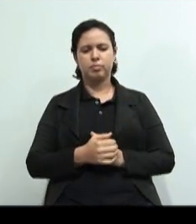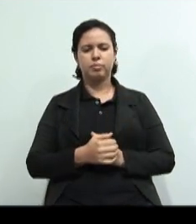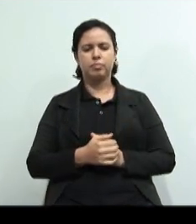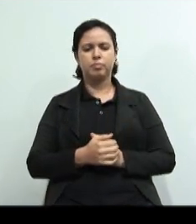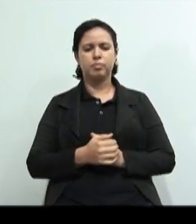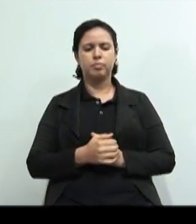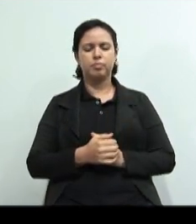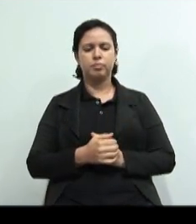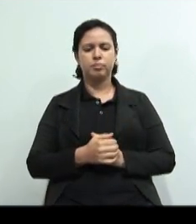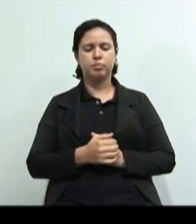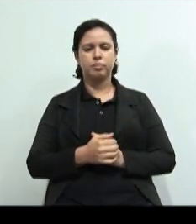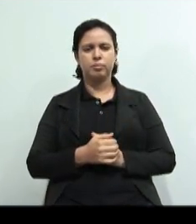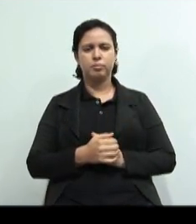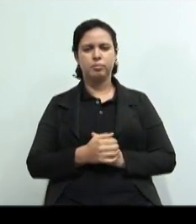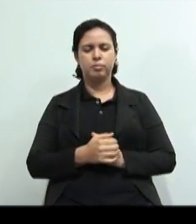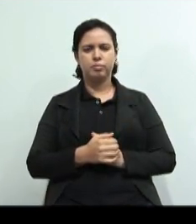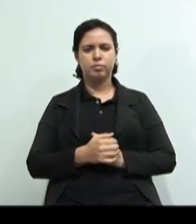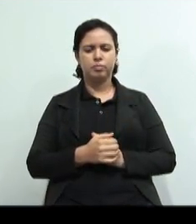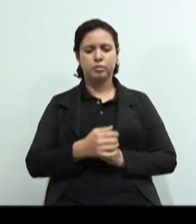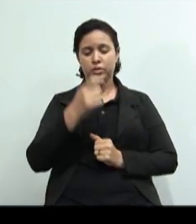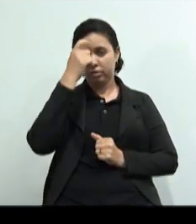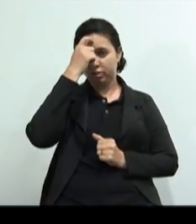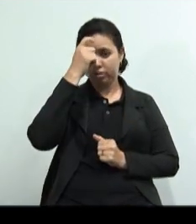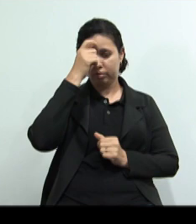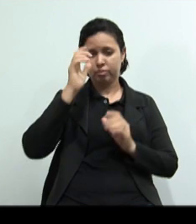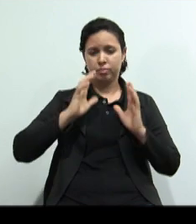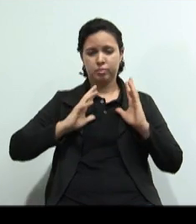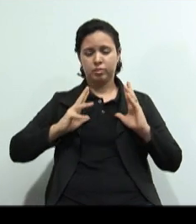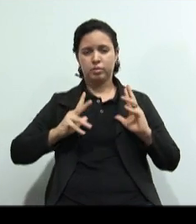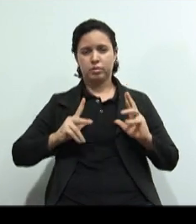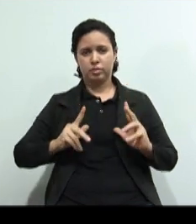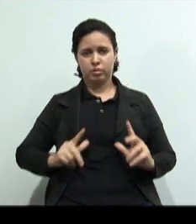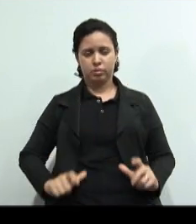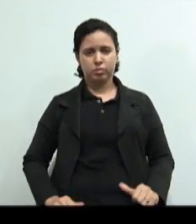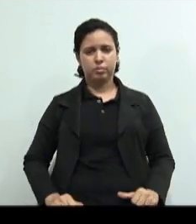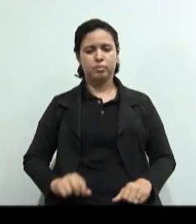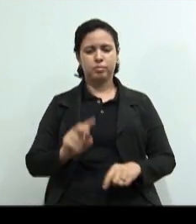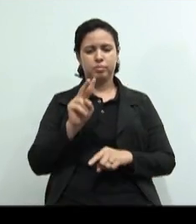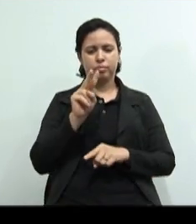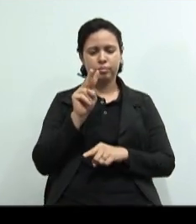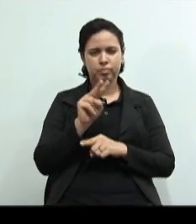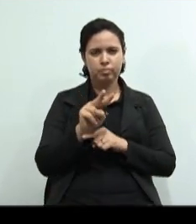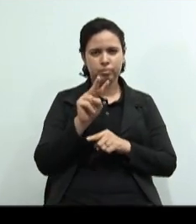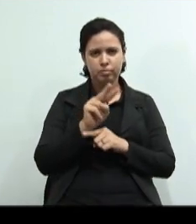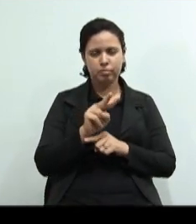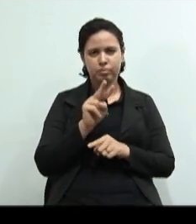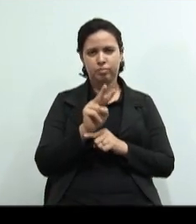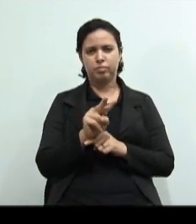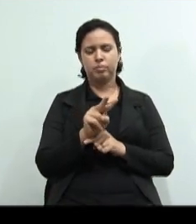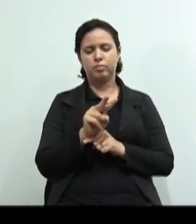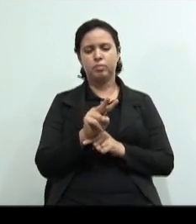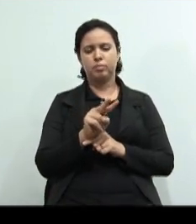seiso, senso de limpeza, de conservação,